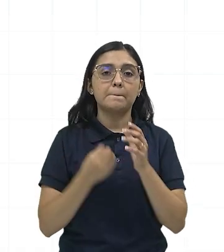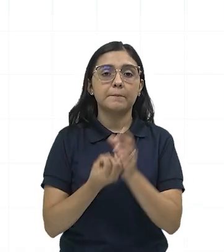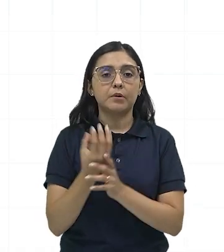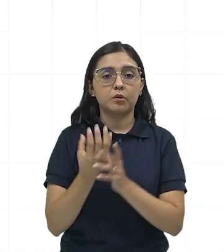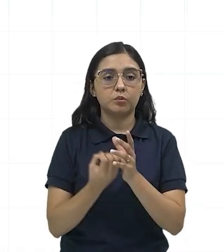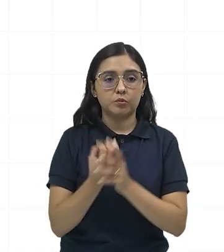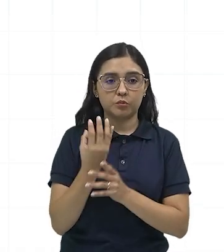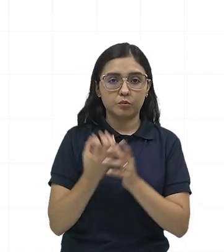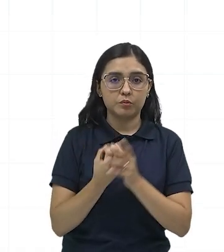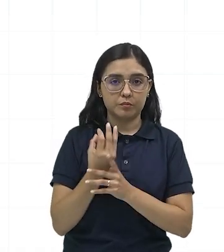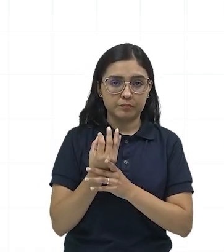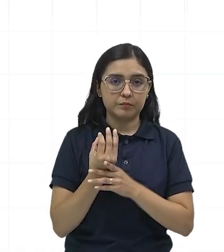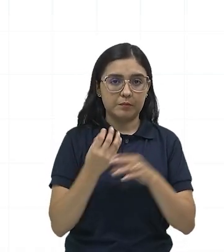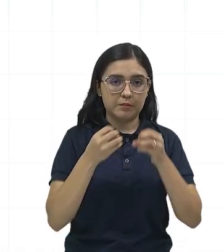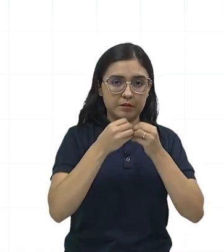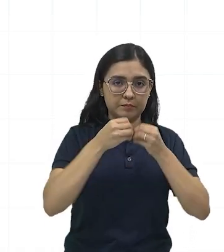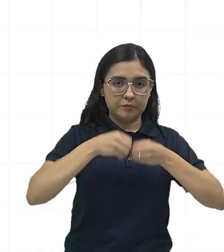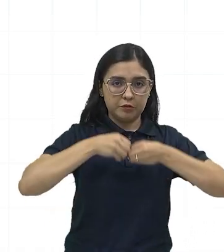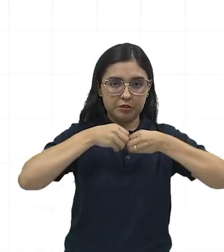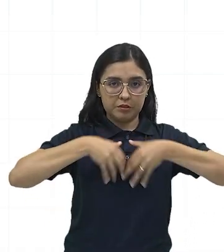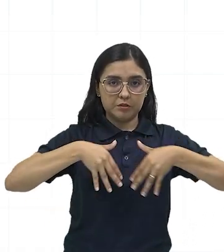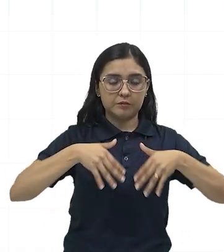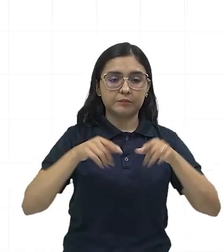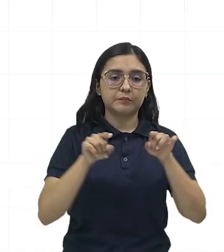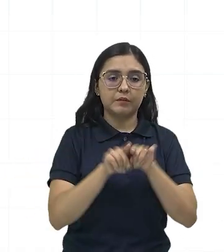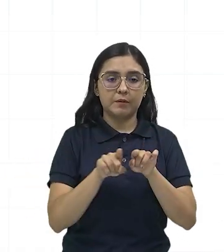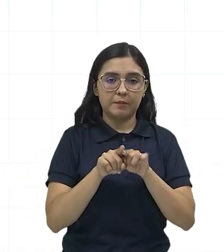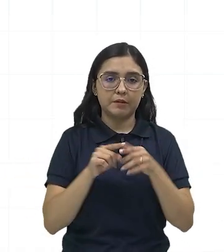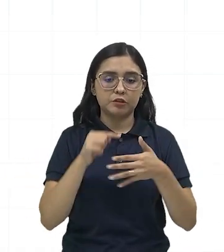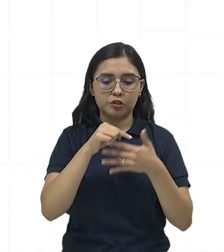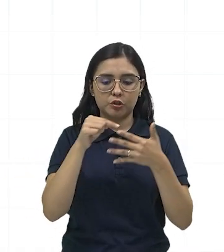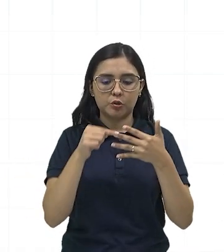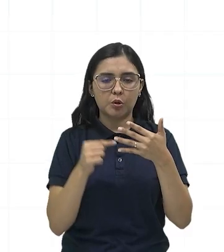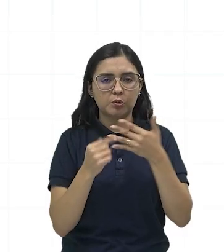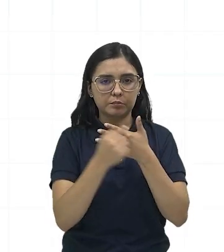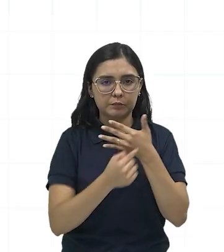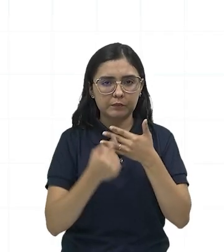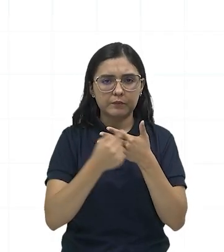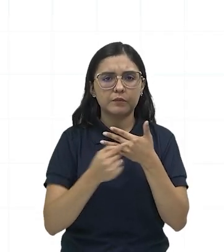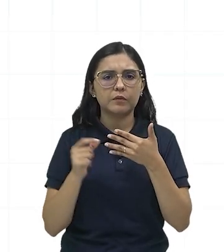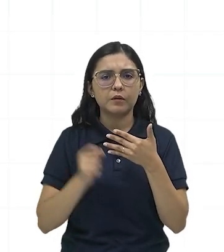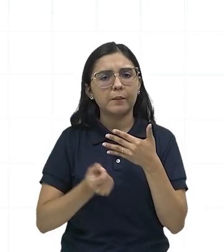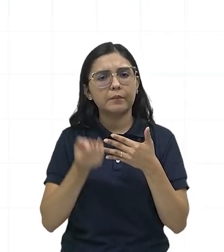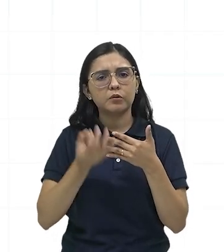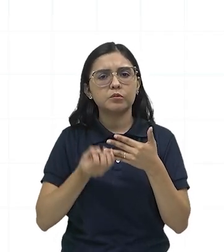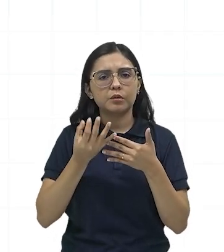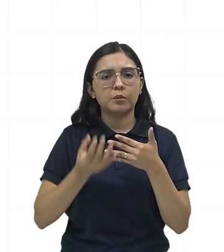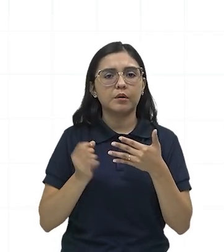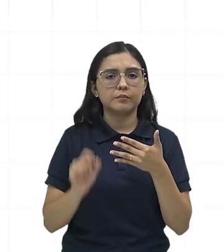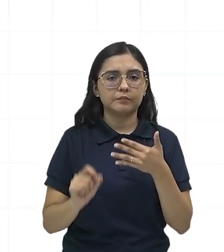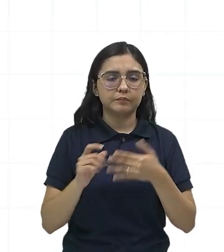produzidas por este sistema, que a gente chama de endócrino, elas são